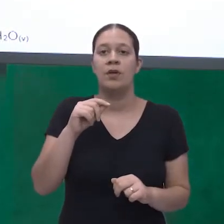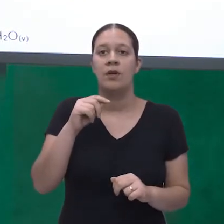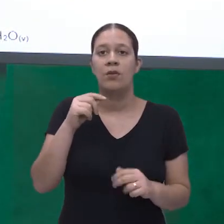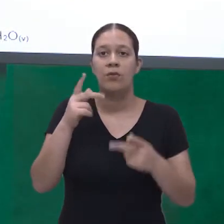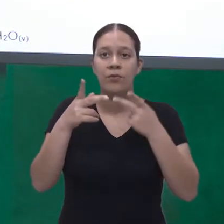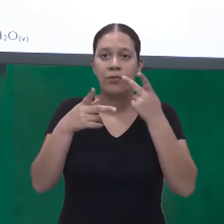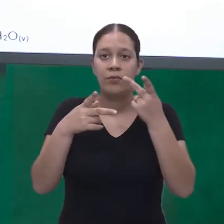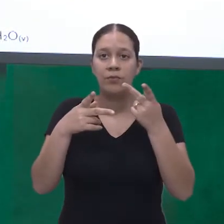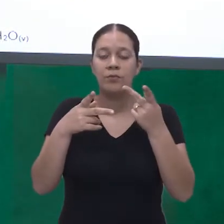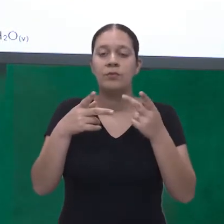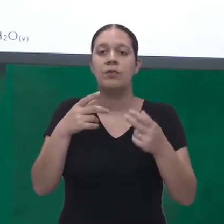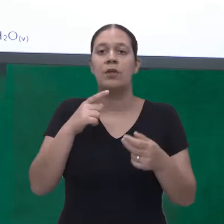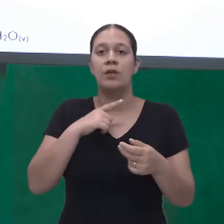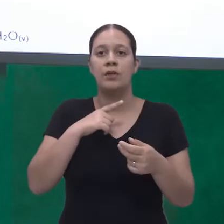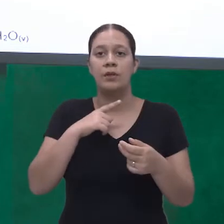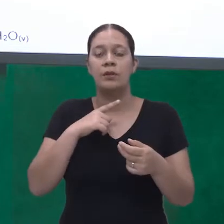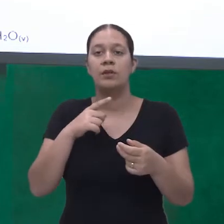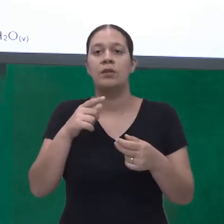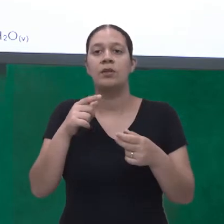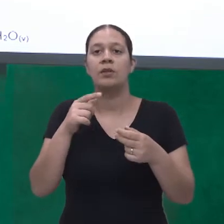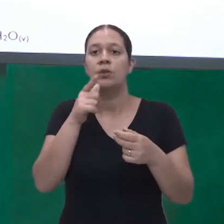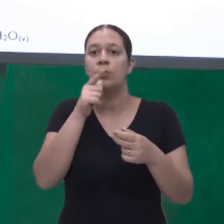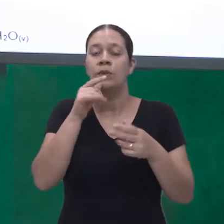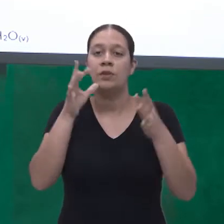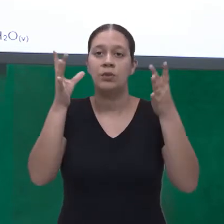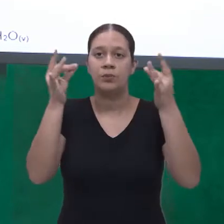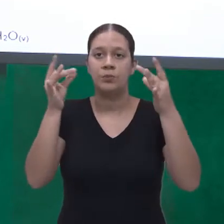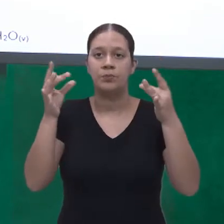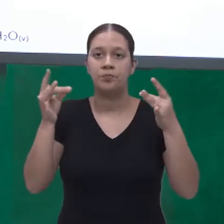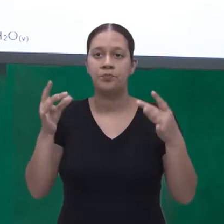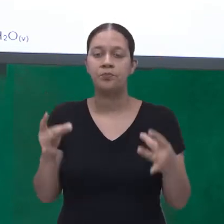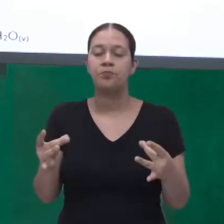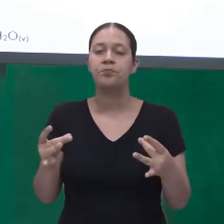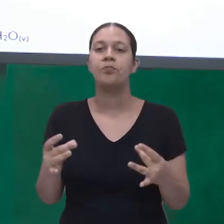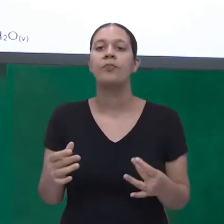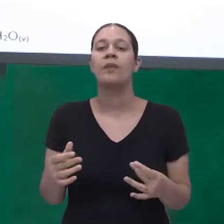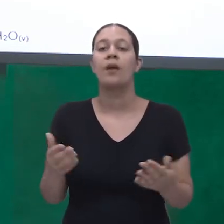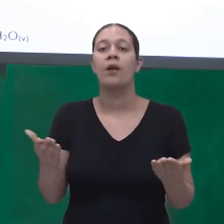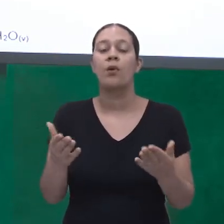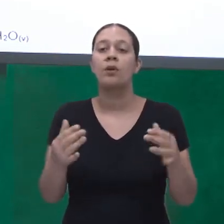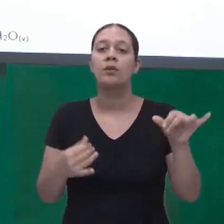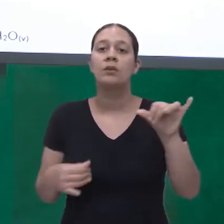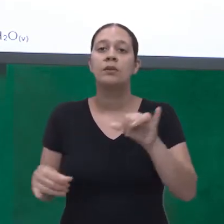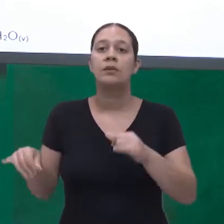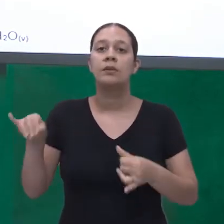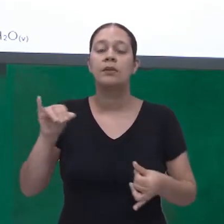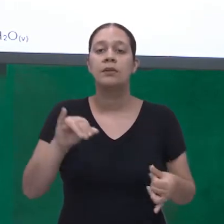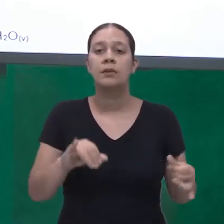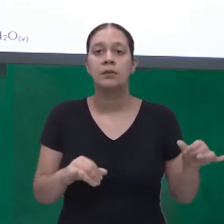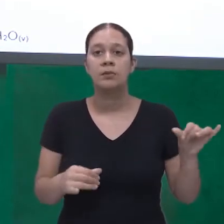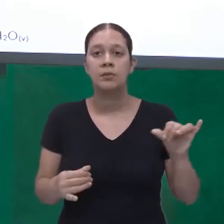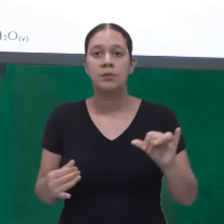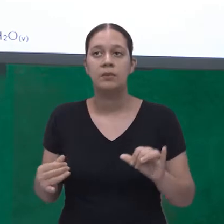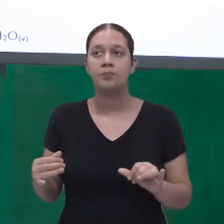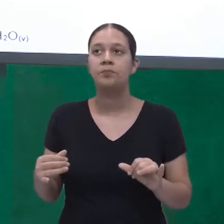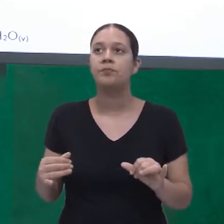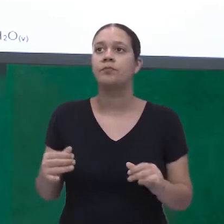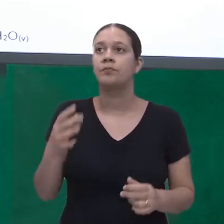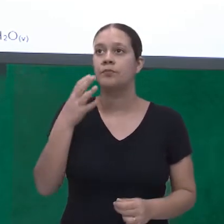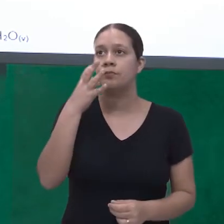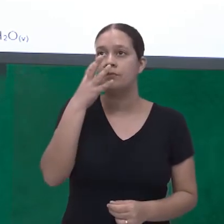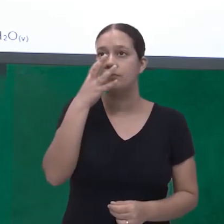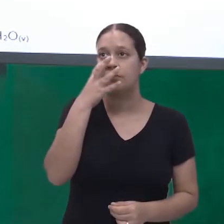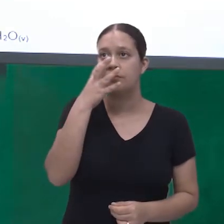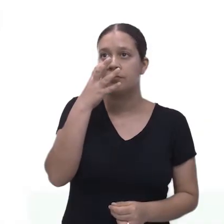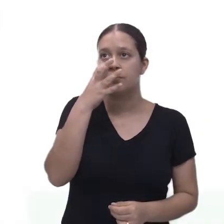vapor, aumenta a entropia. É só isso. Nessa reação química aqui, já é outro critério.